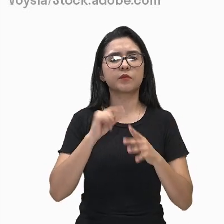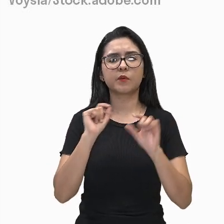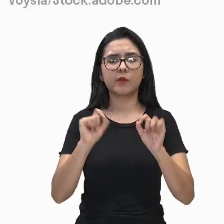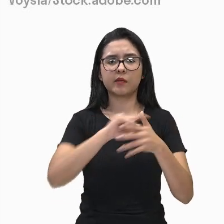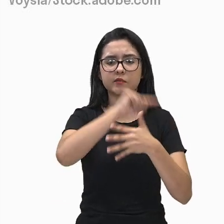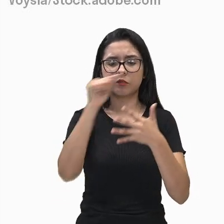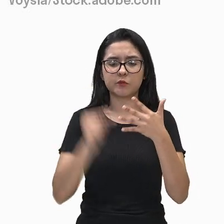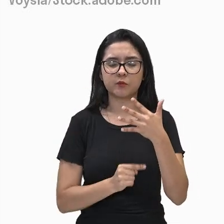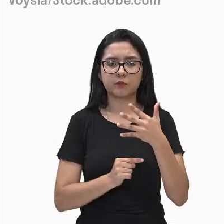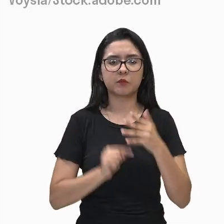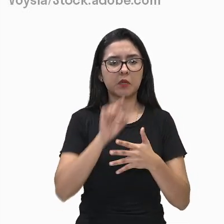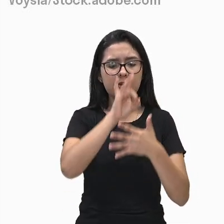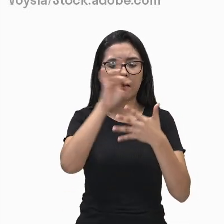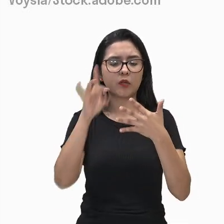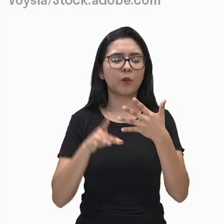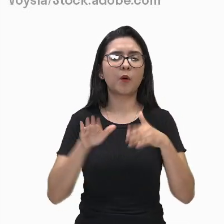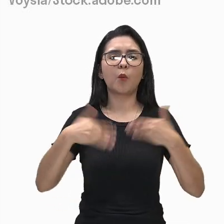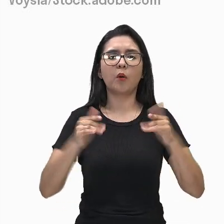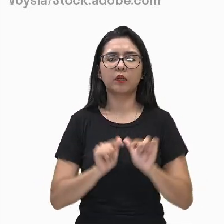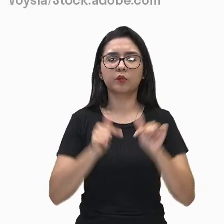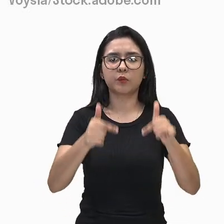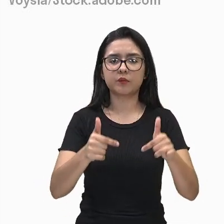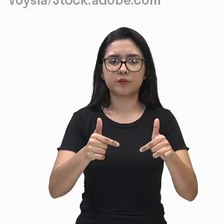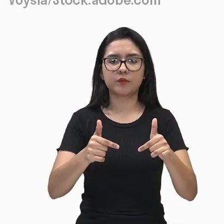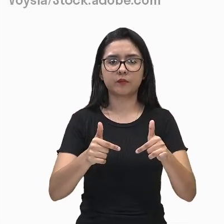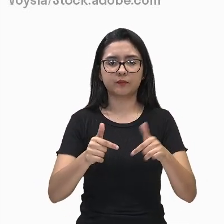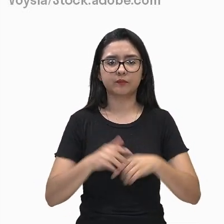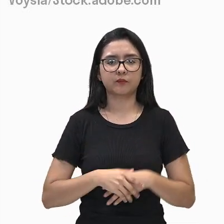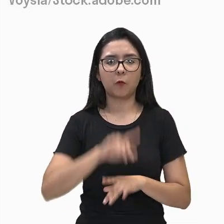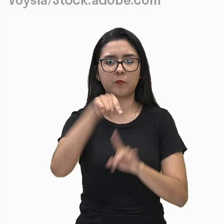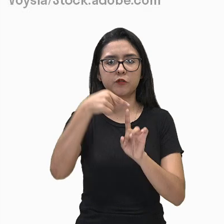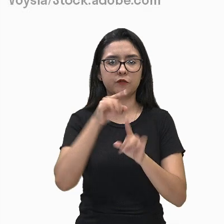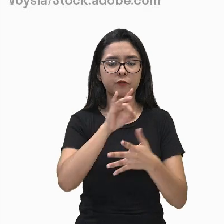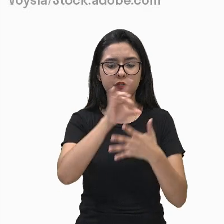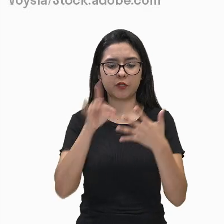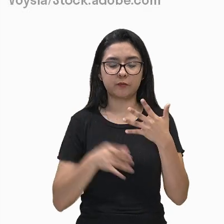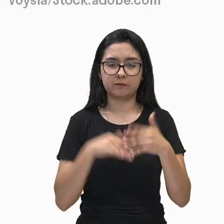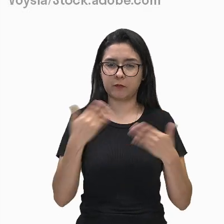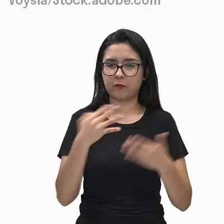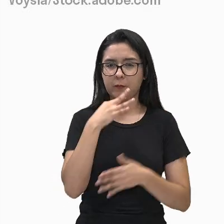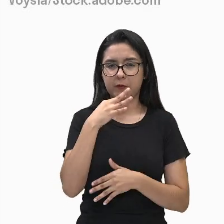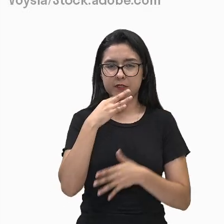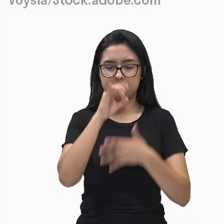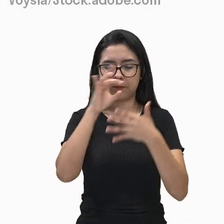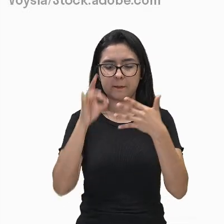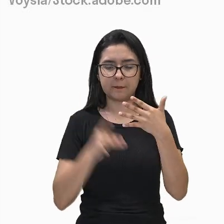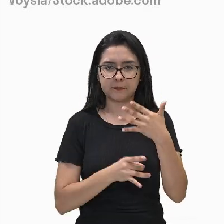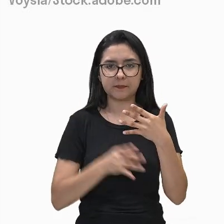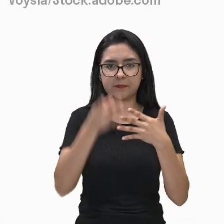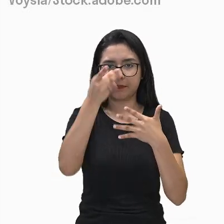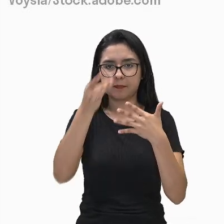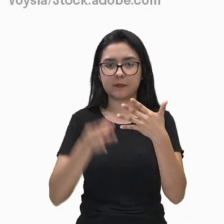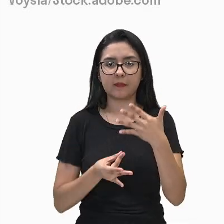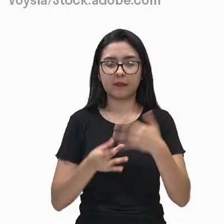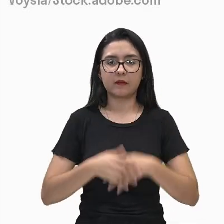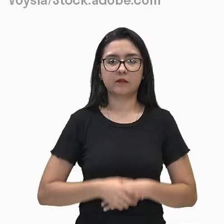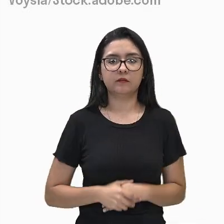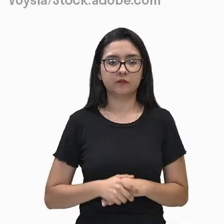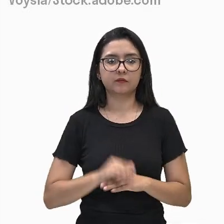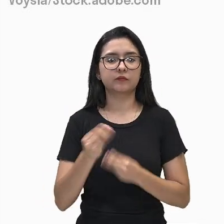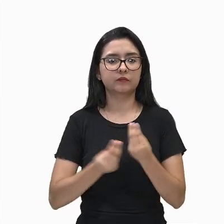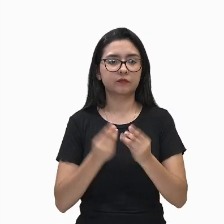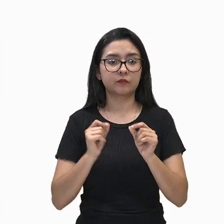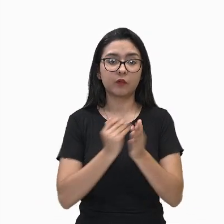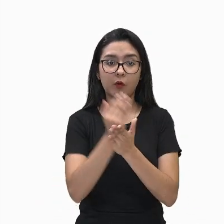profissões fazem, né? Qual é a sua função? Vamos conhecer um pouquinho sobre cada uma, começando por